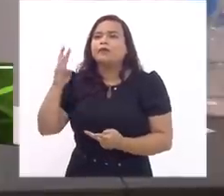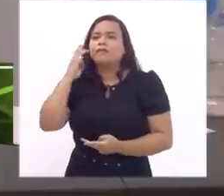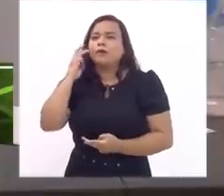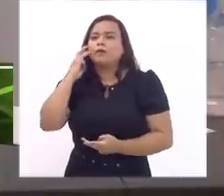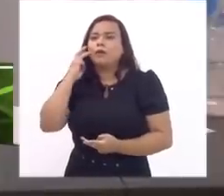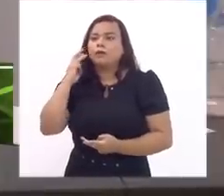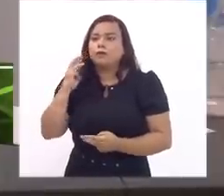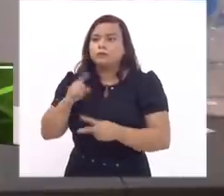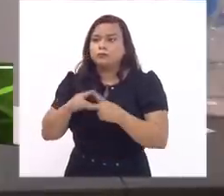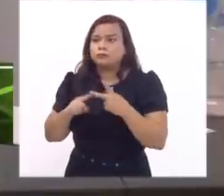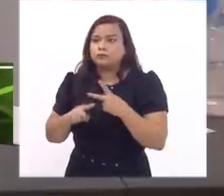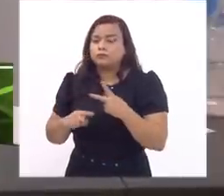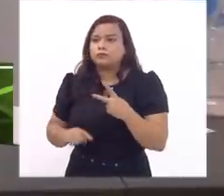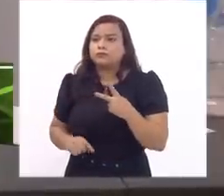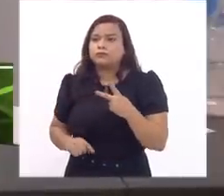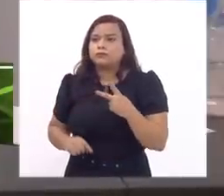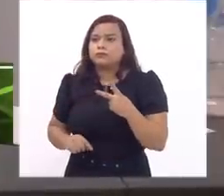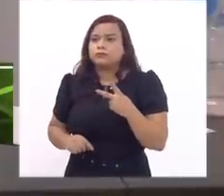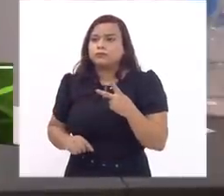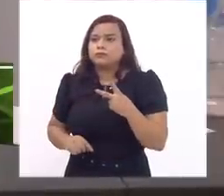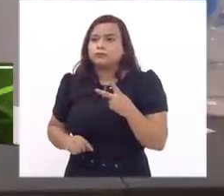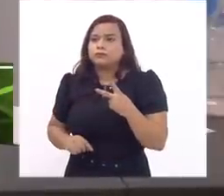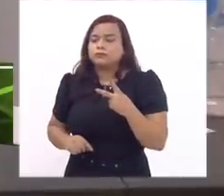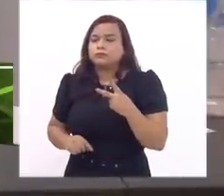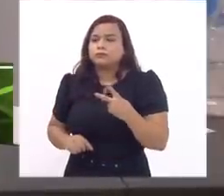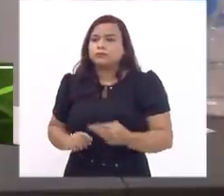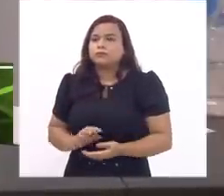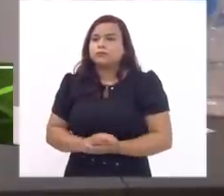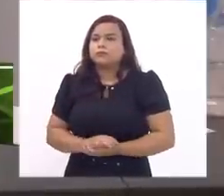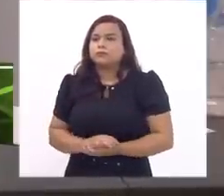só. Isso aqui é a questão do ensino médio.